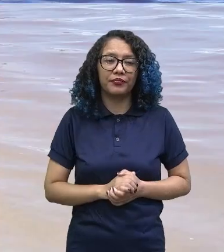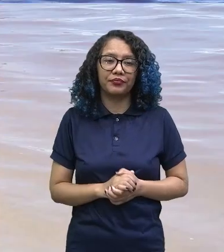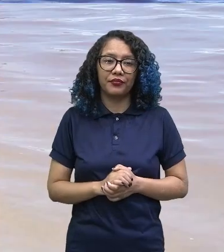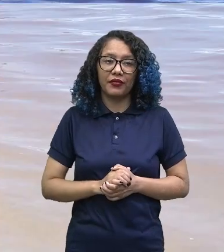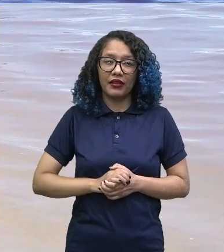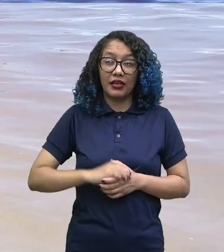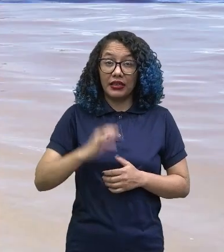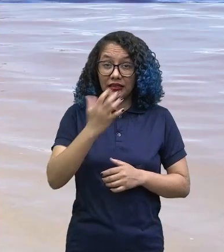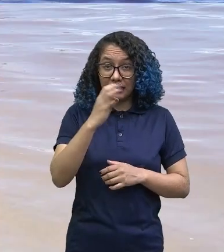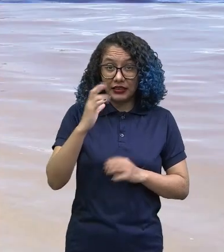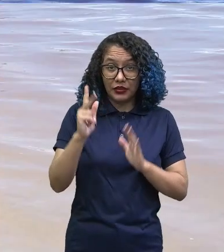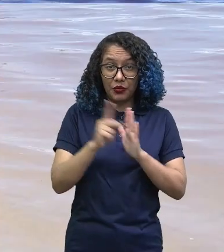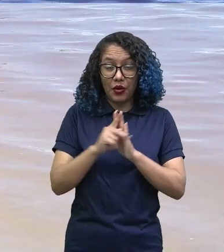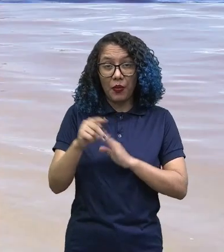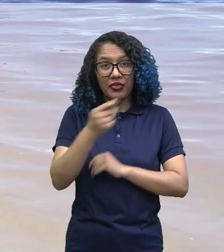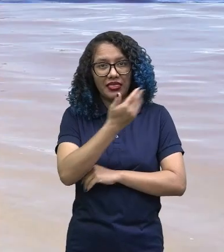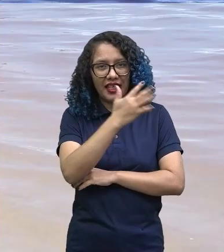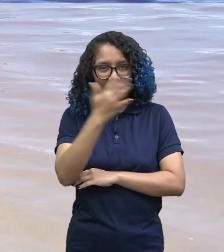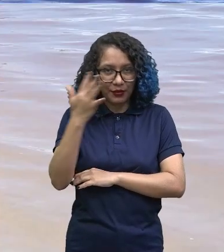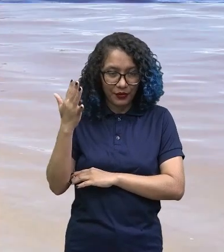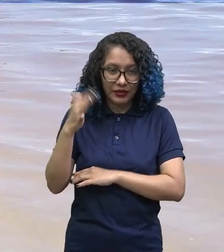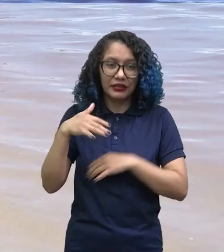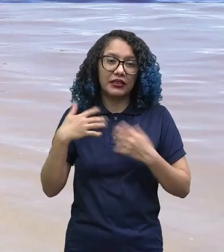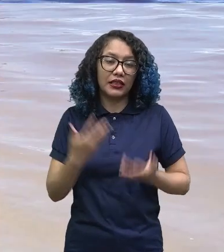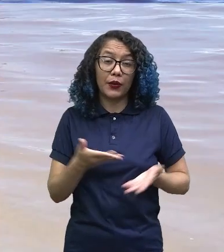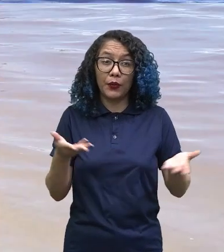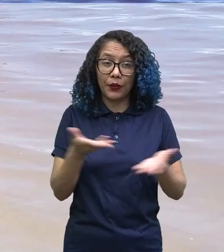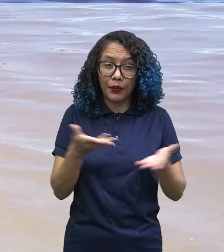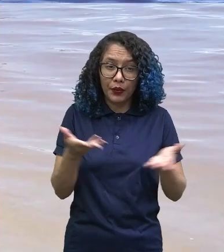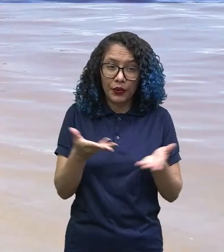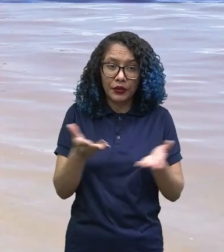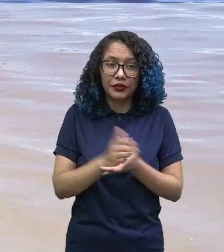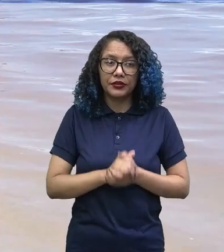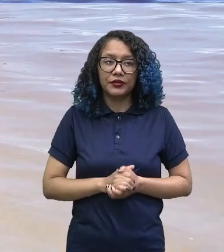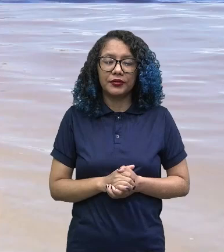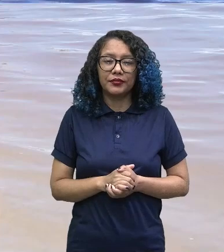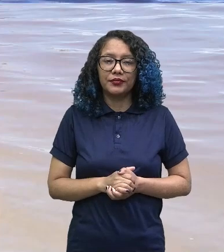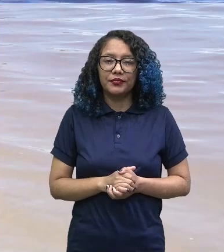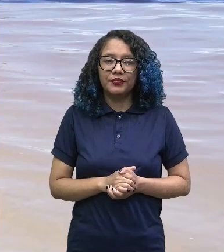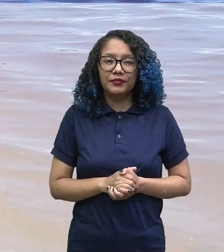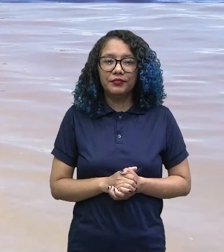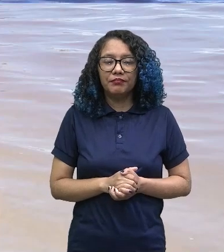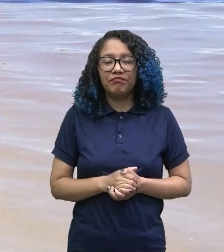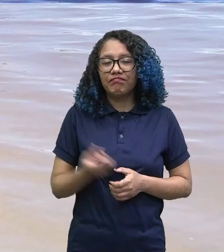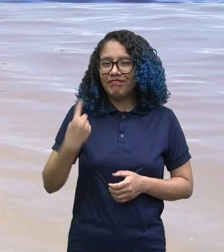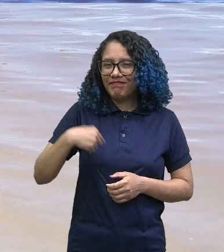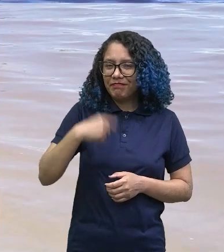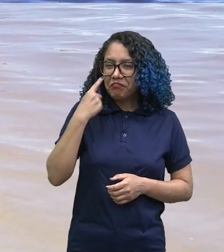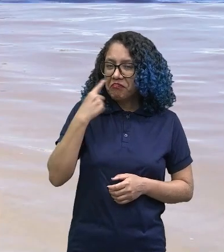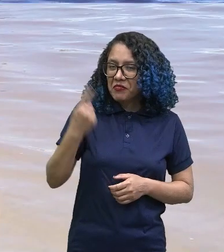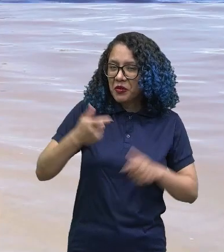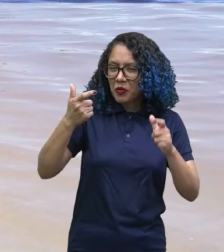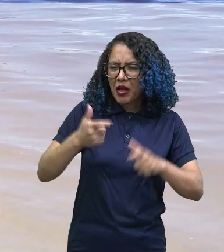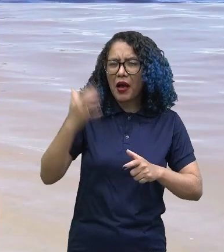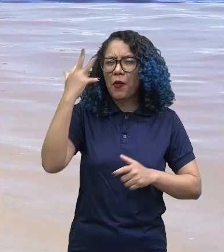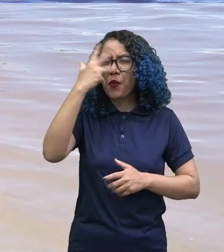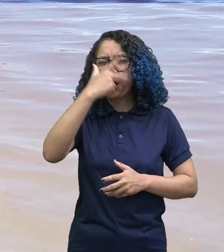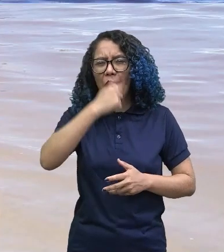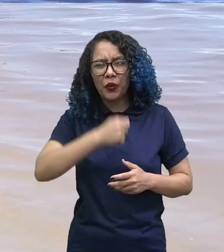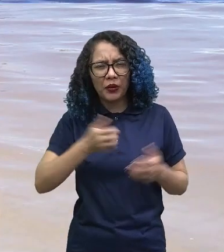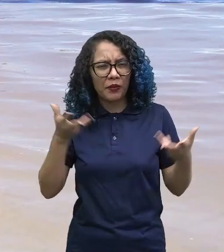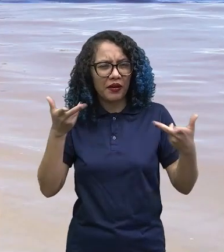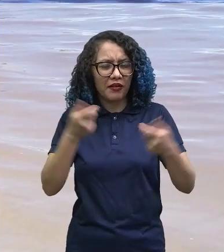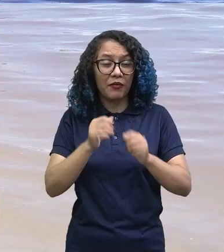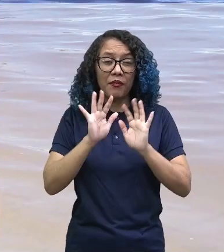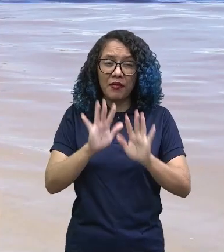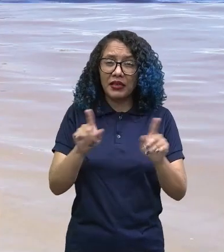da natureza. E hoje estamos aqui envolvendo sobre esse lugar maravilhoso, mas também a gente tem que